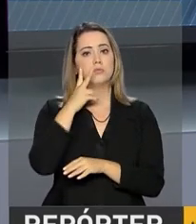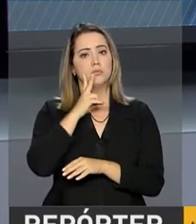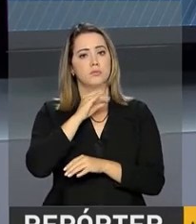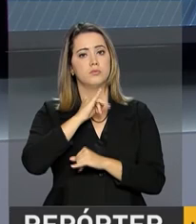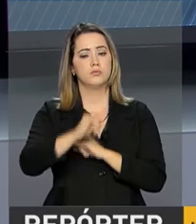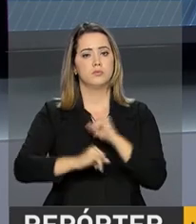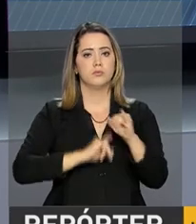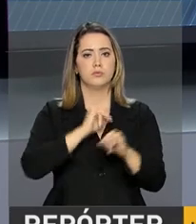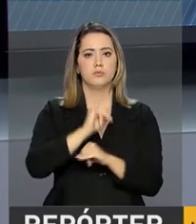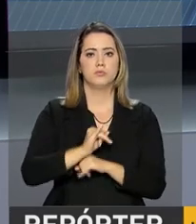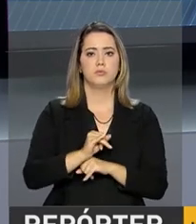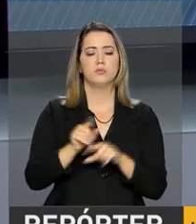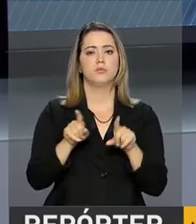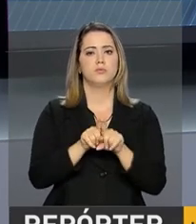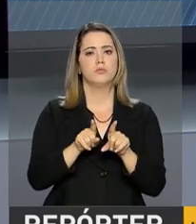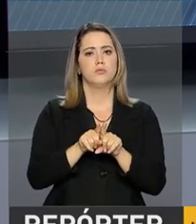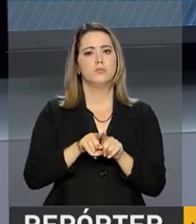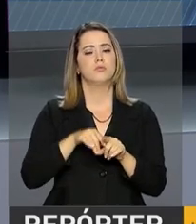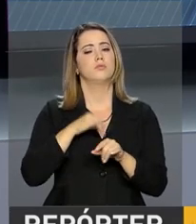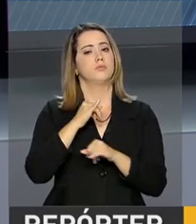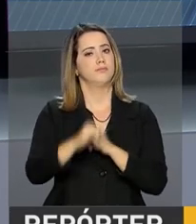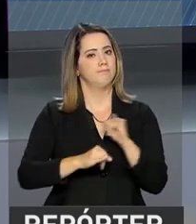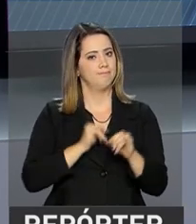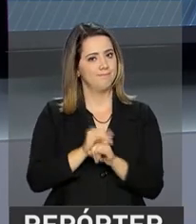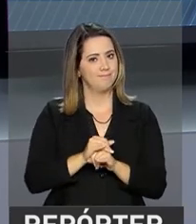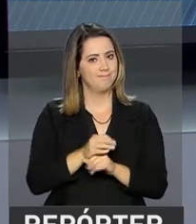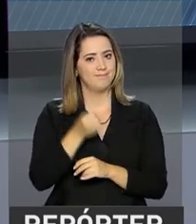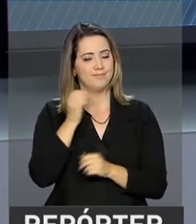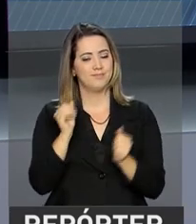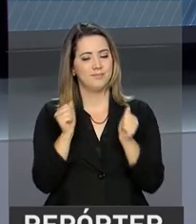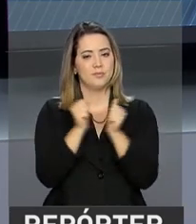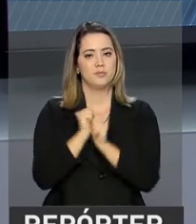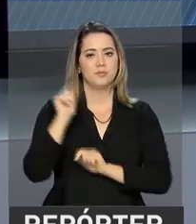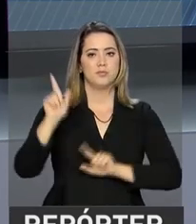e acompanhe a nossa programação também na internet.